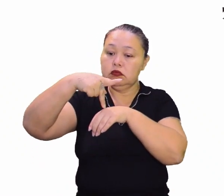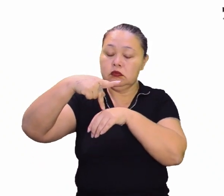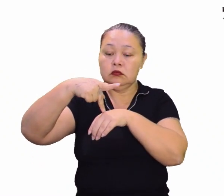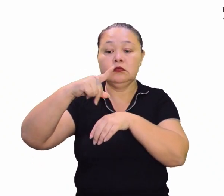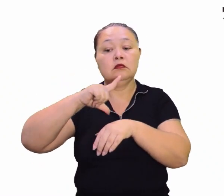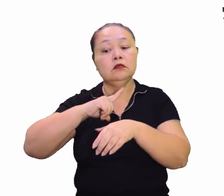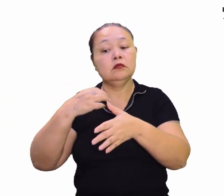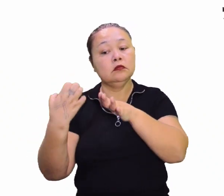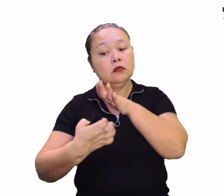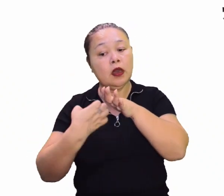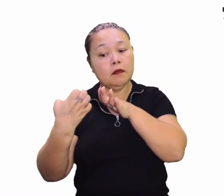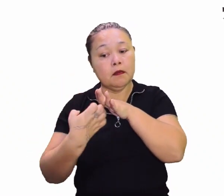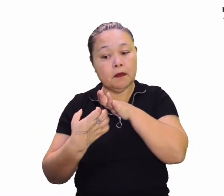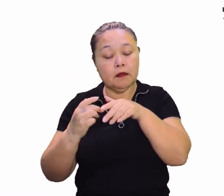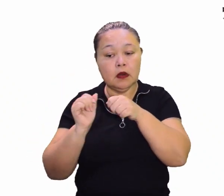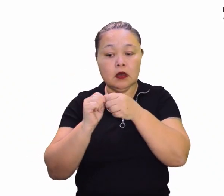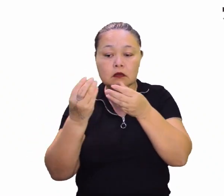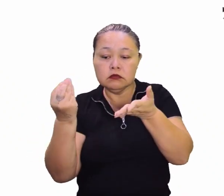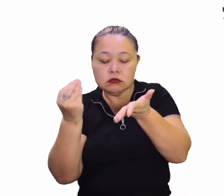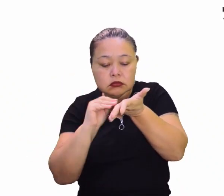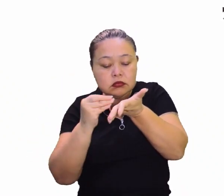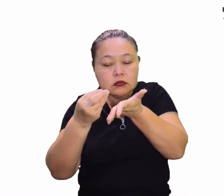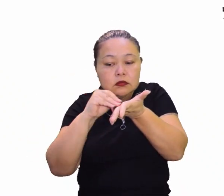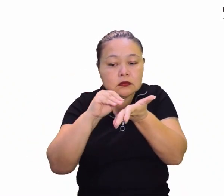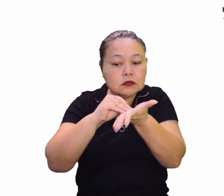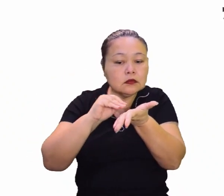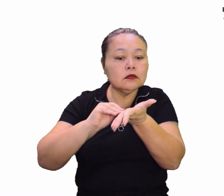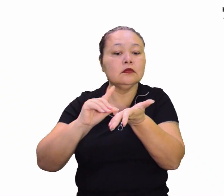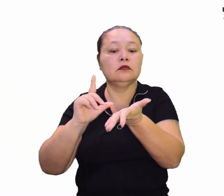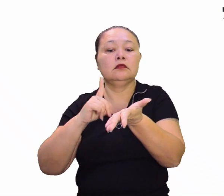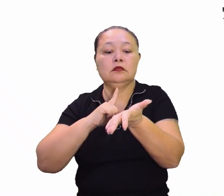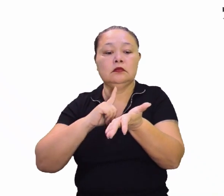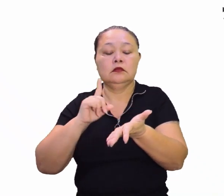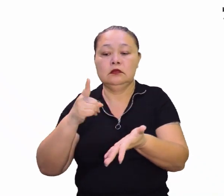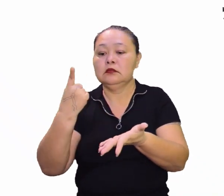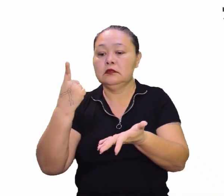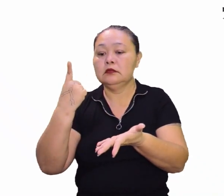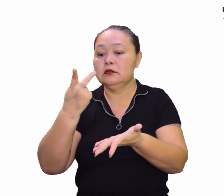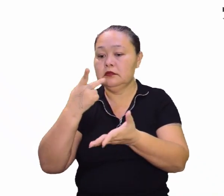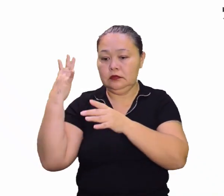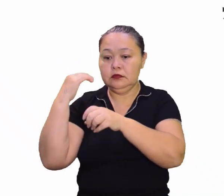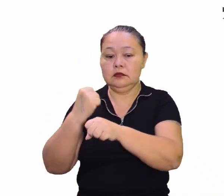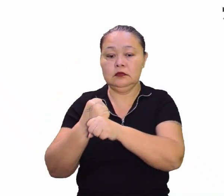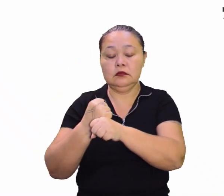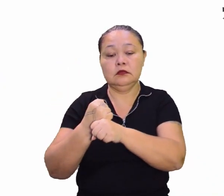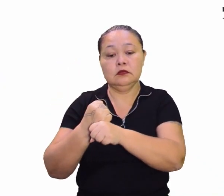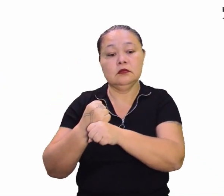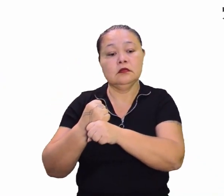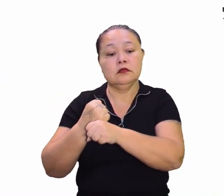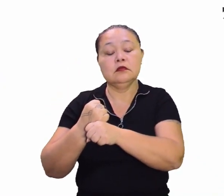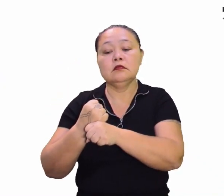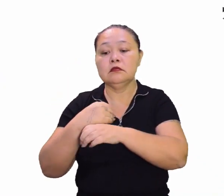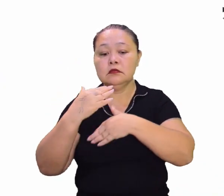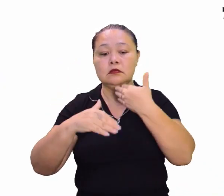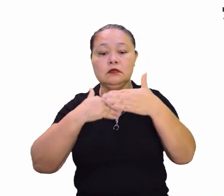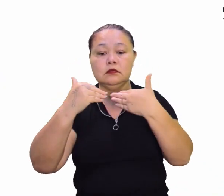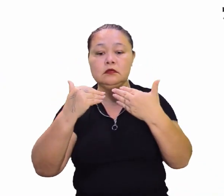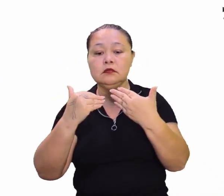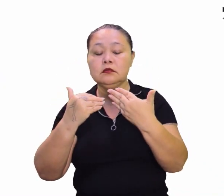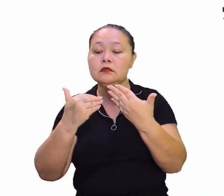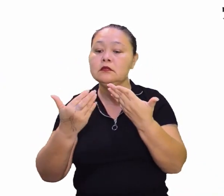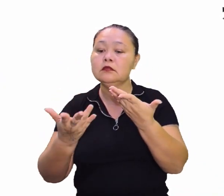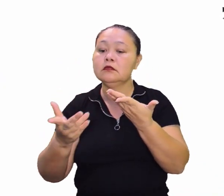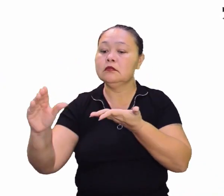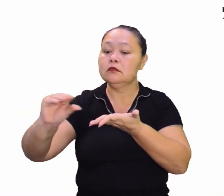empresas maquiladoras, falamos também na revisão, que se desenvolveram a partir